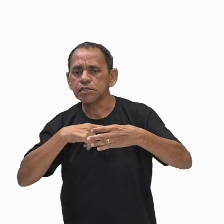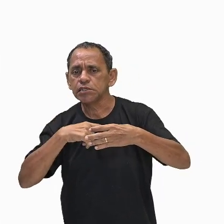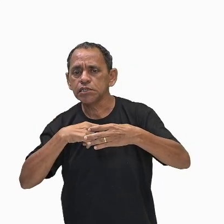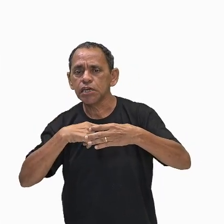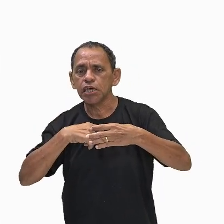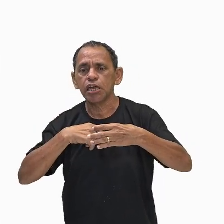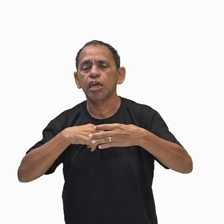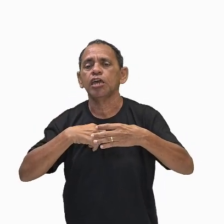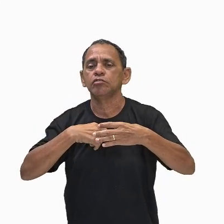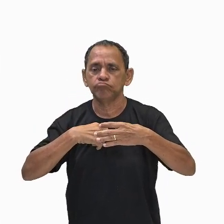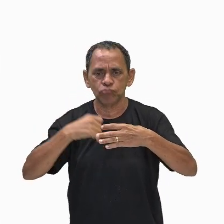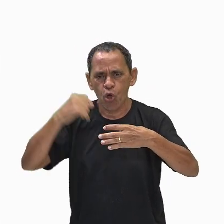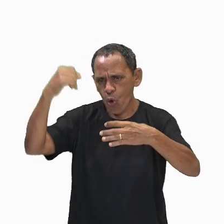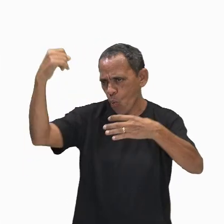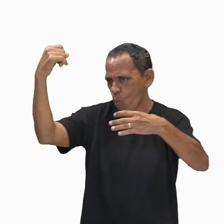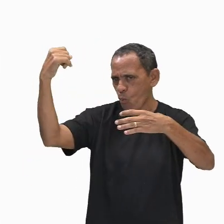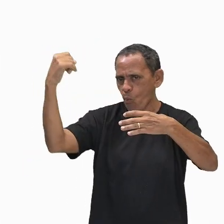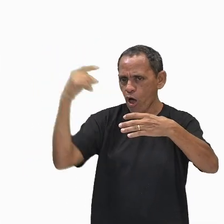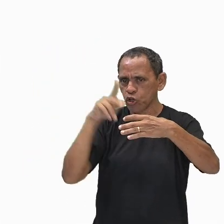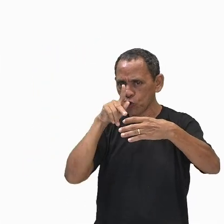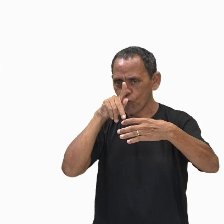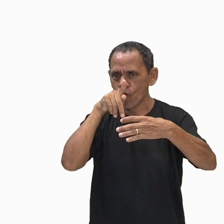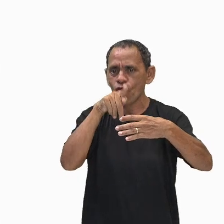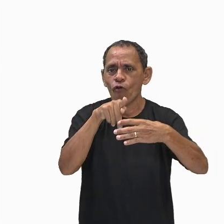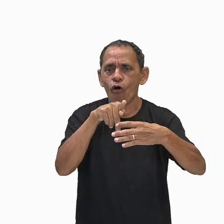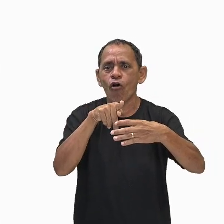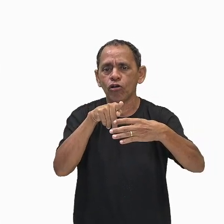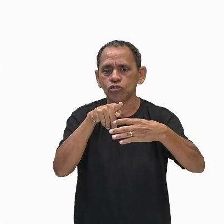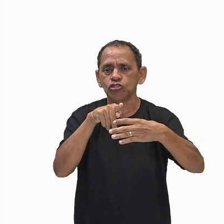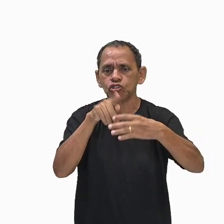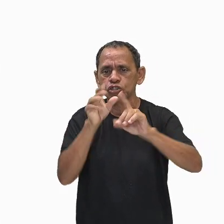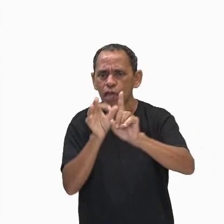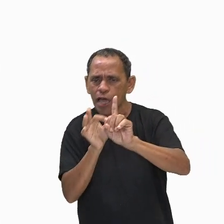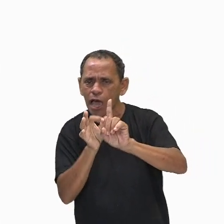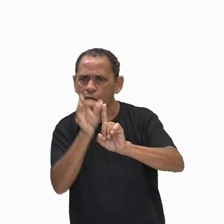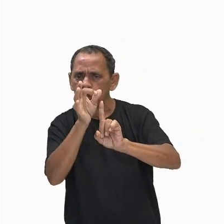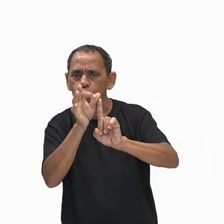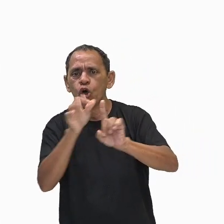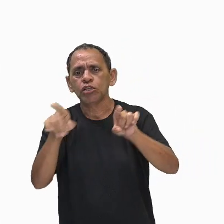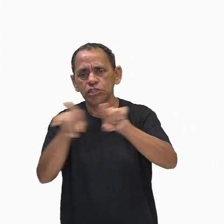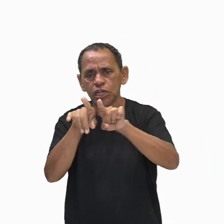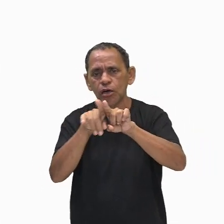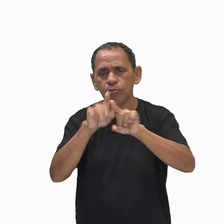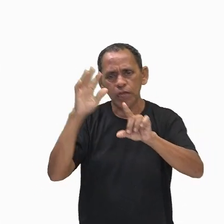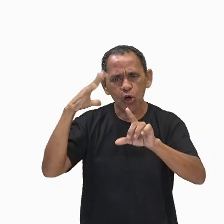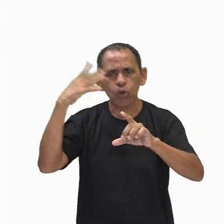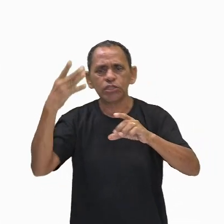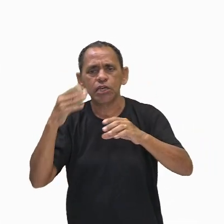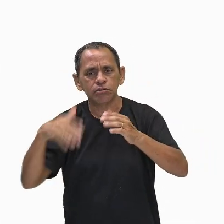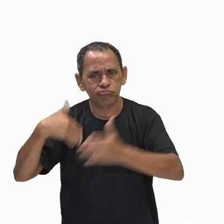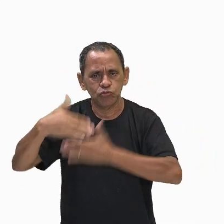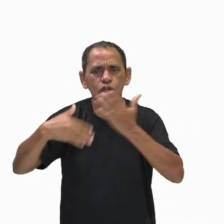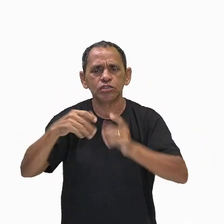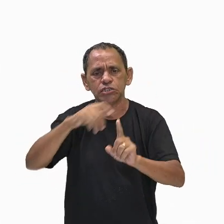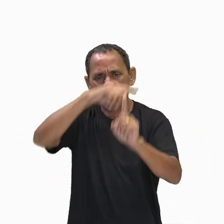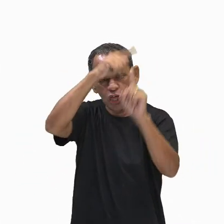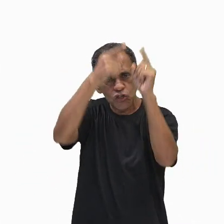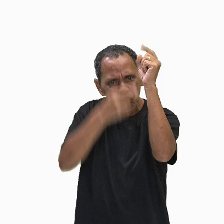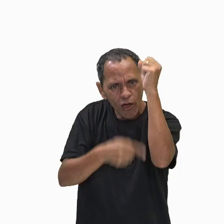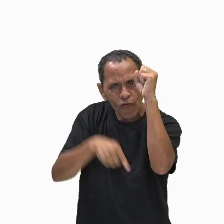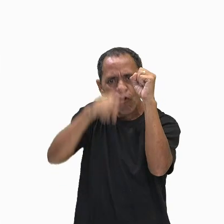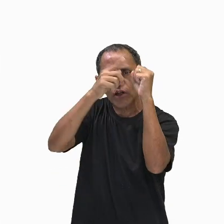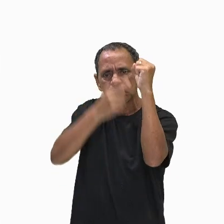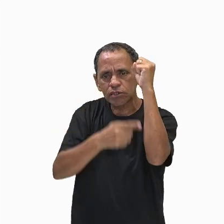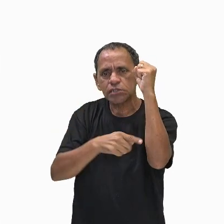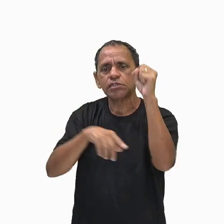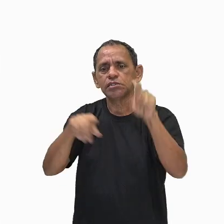intensidade solar, uma intensidade de luz, de calor suficiente para que ocorra esse processo da fotossíntese. As